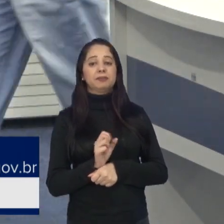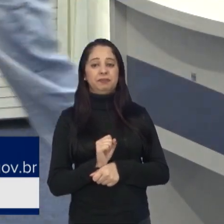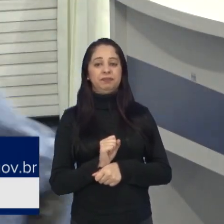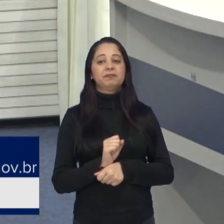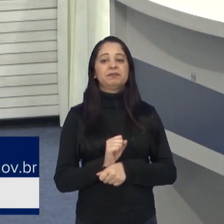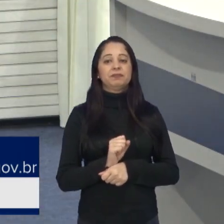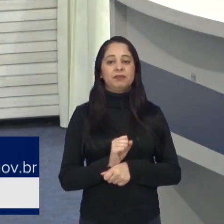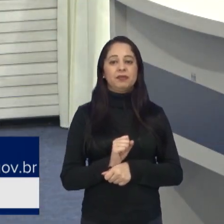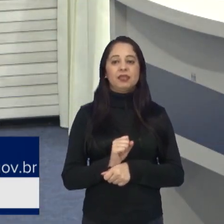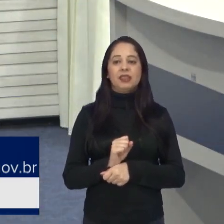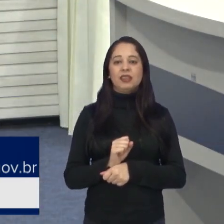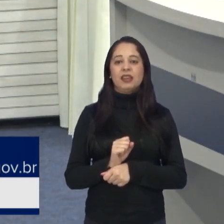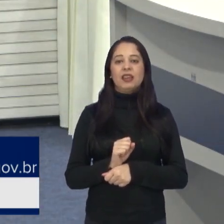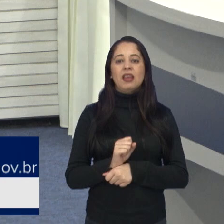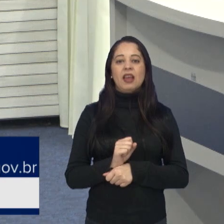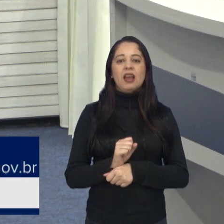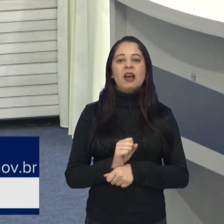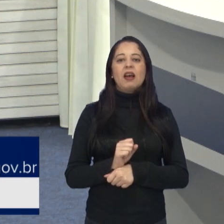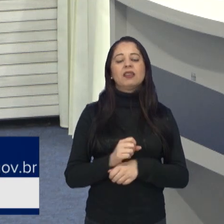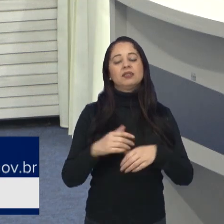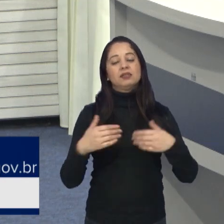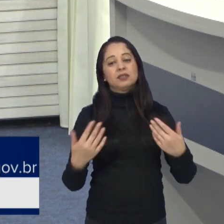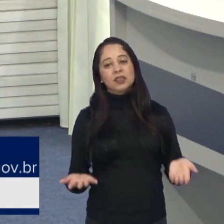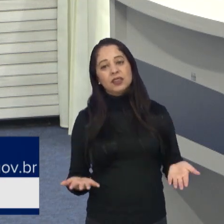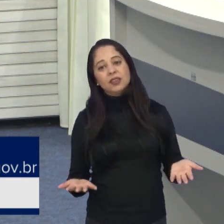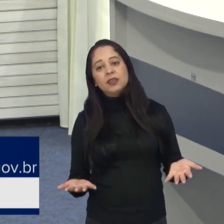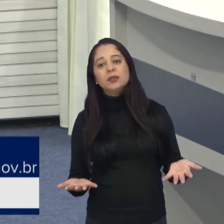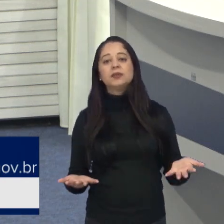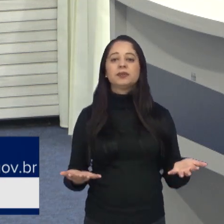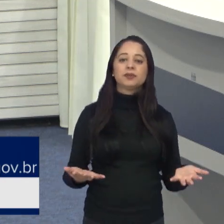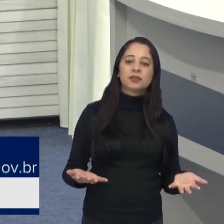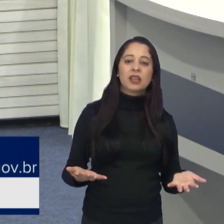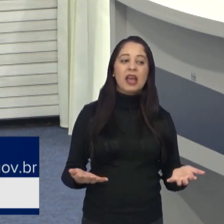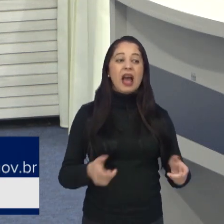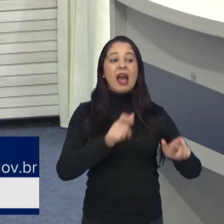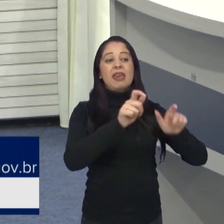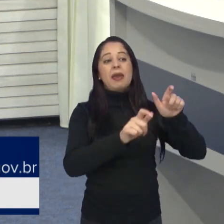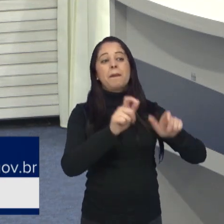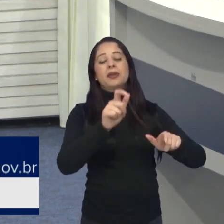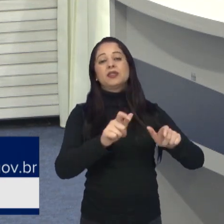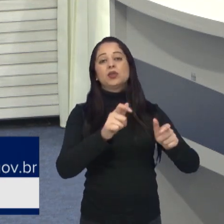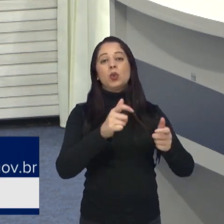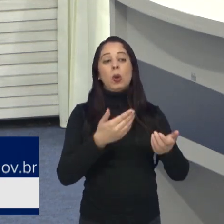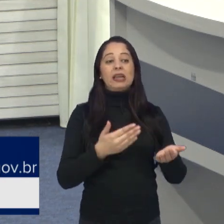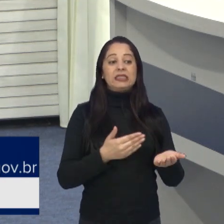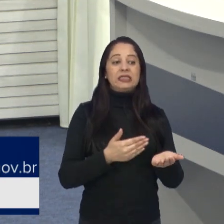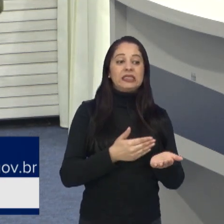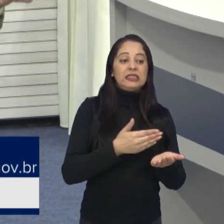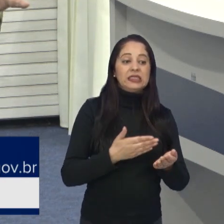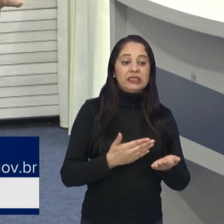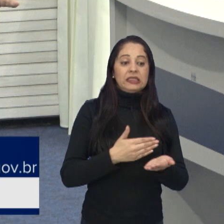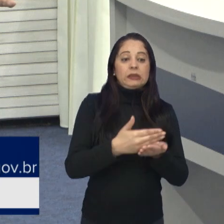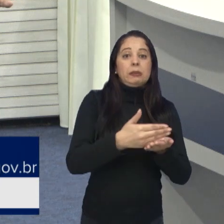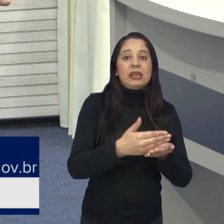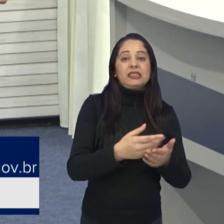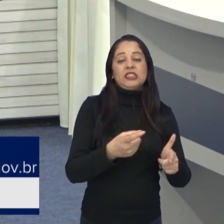vontade, acaba entrando numa dívida, né, que até